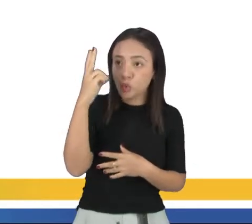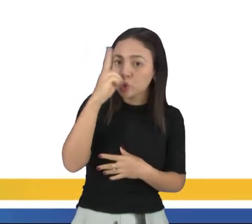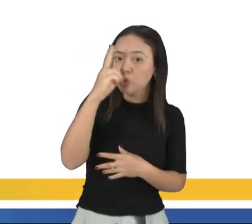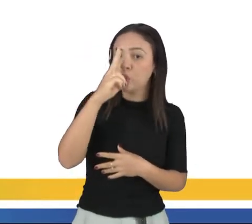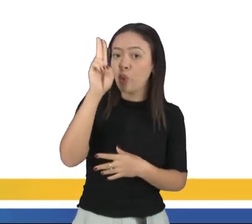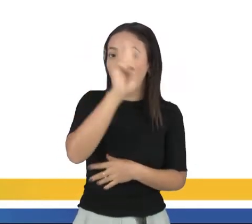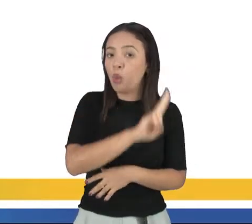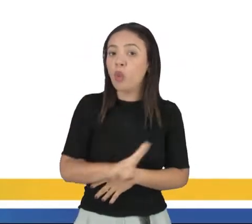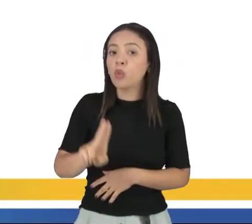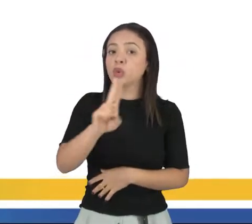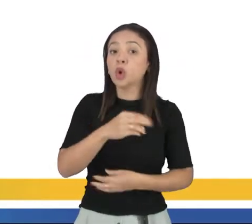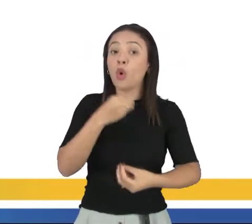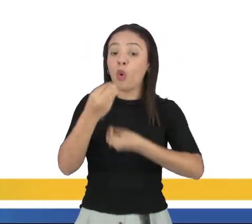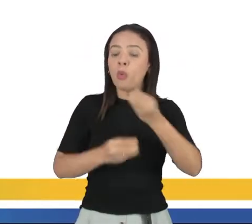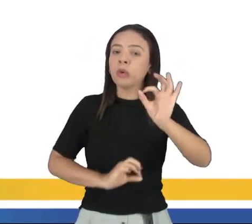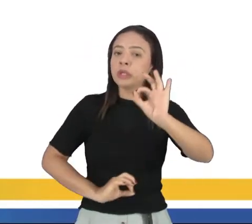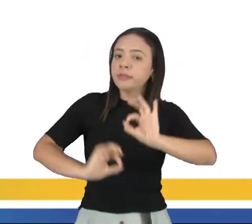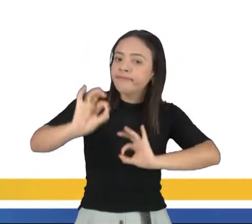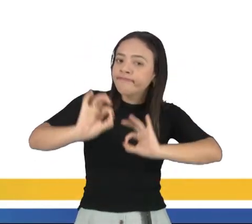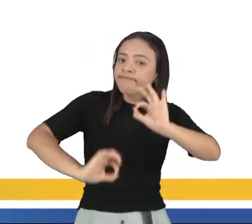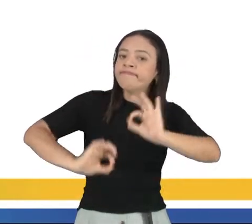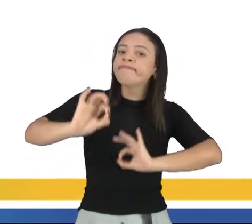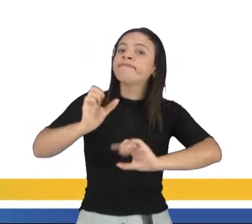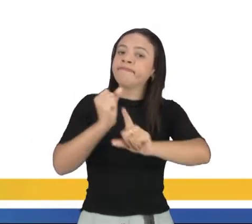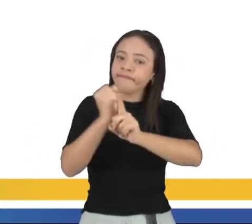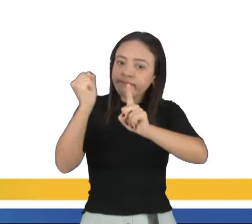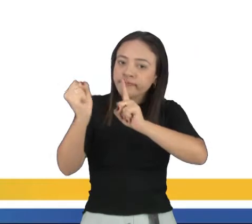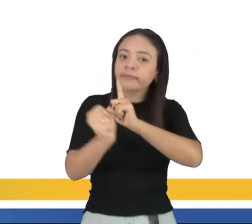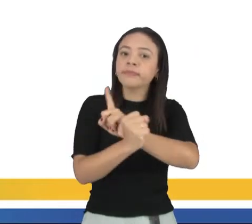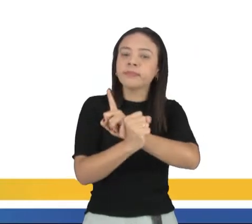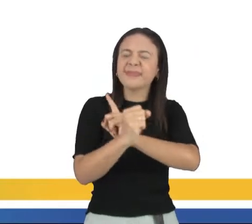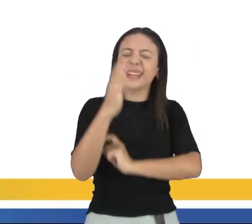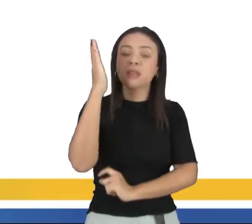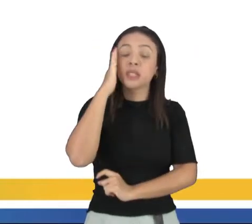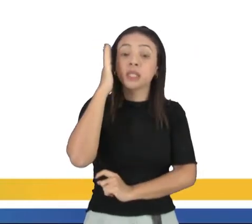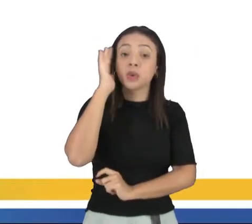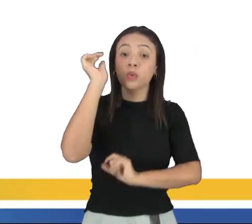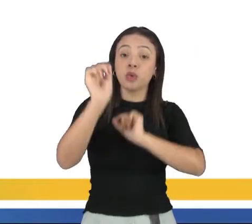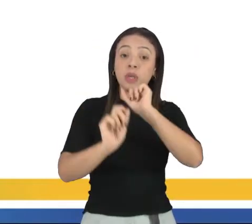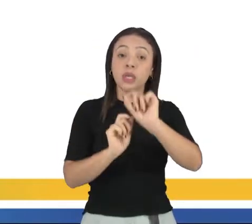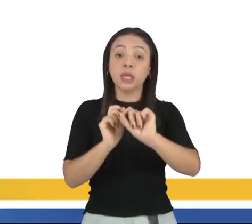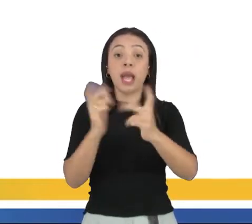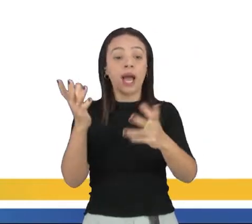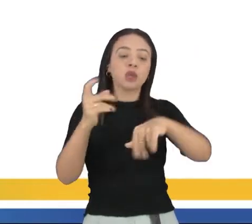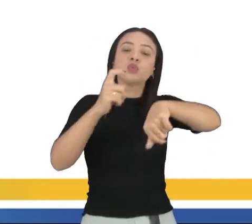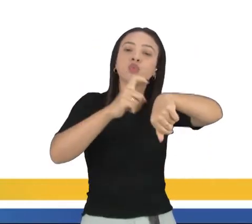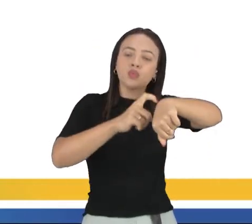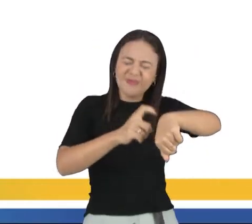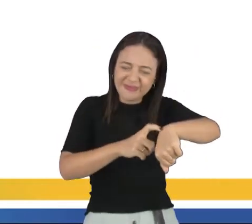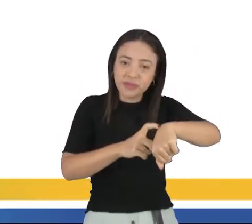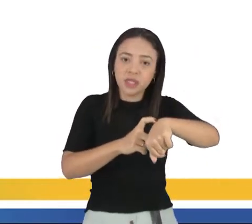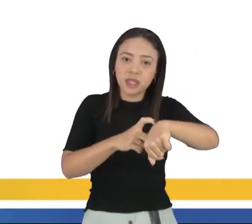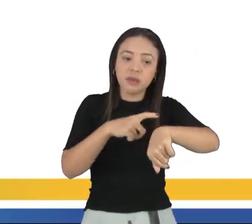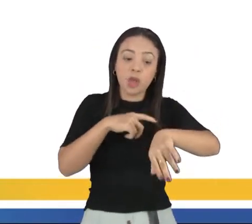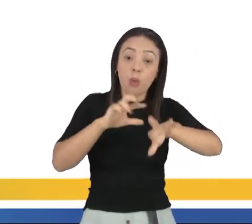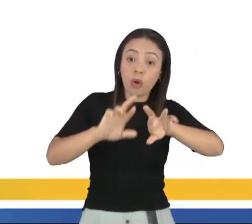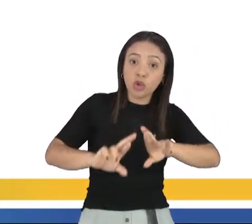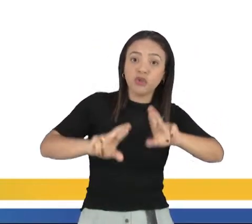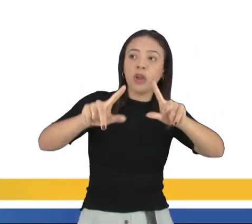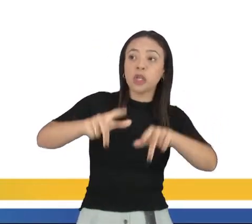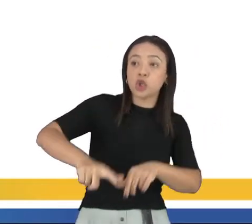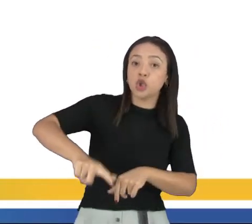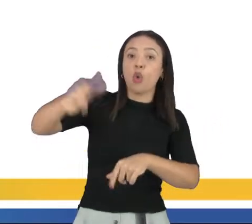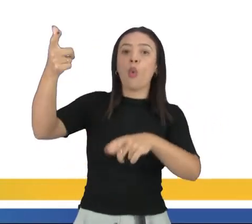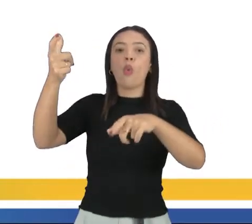utiliza das formas de se organizar a sociedade para dizer que um determinado tempo se